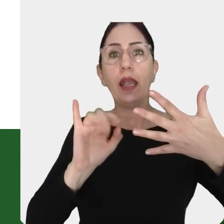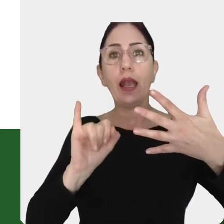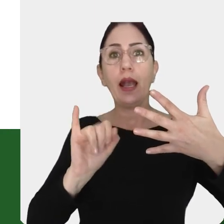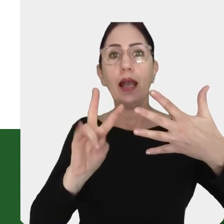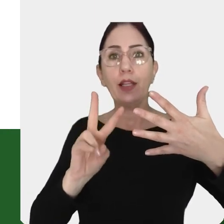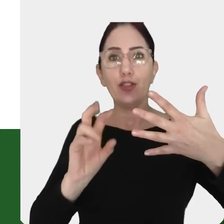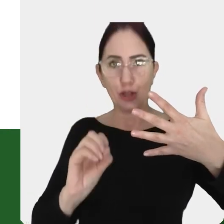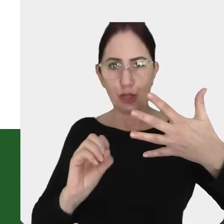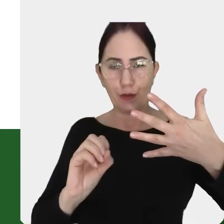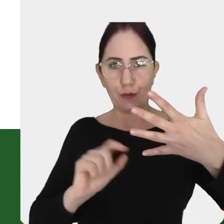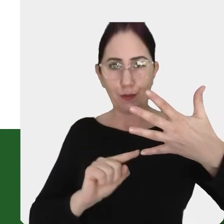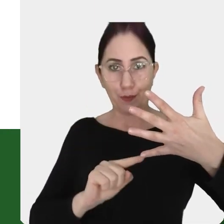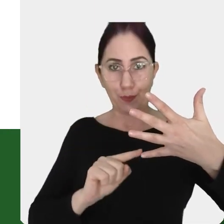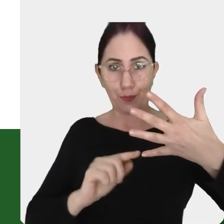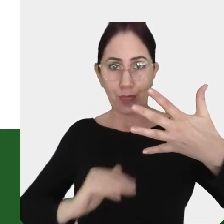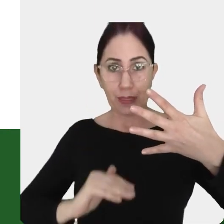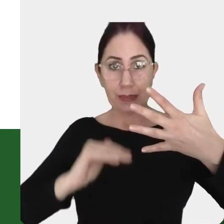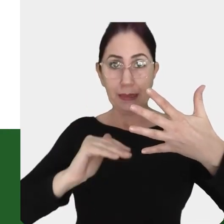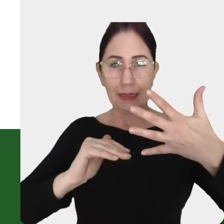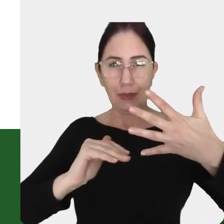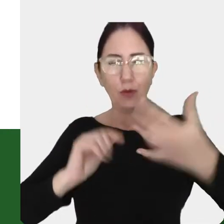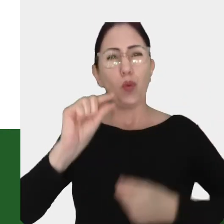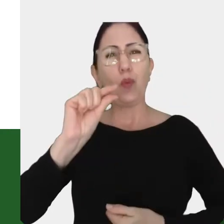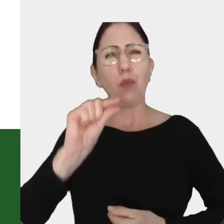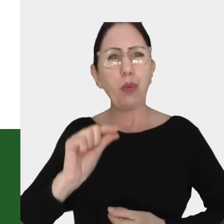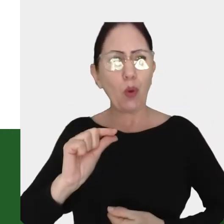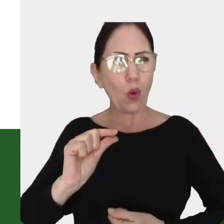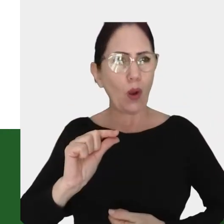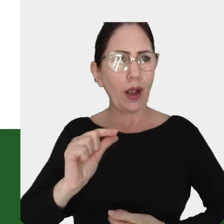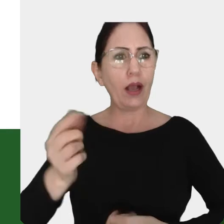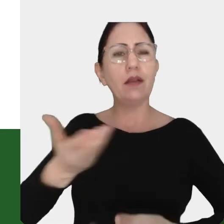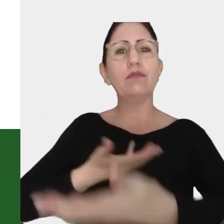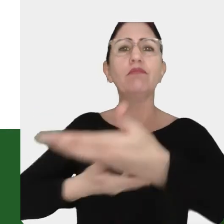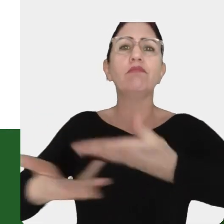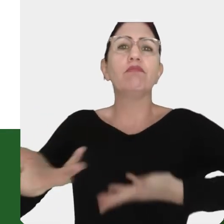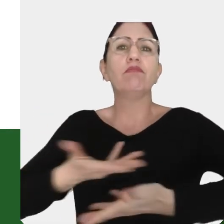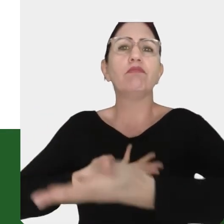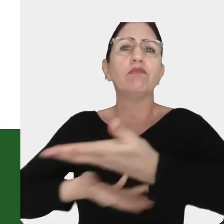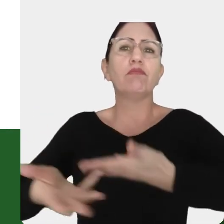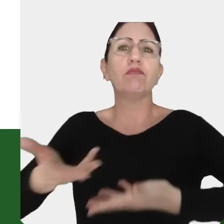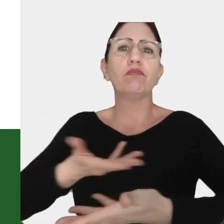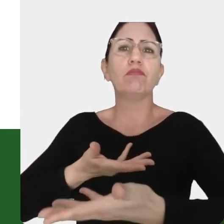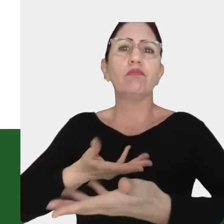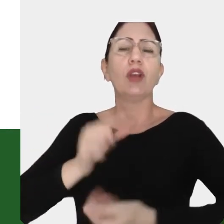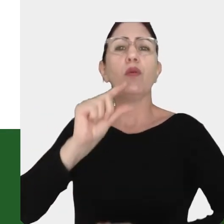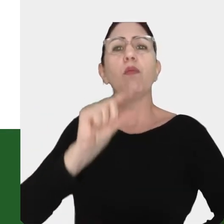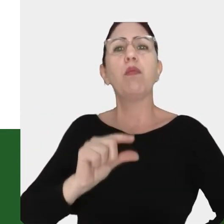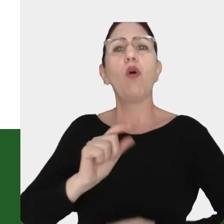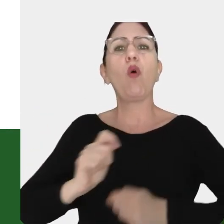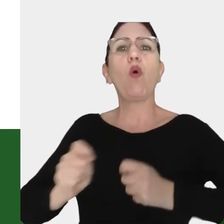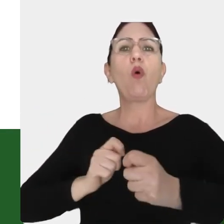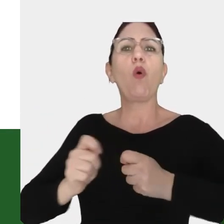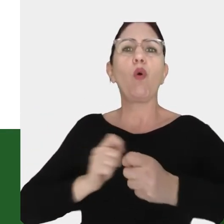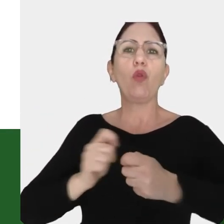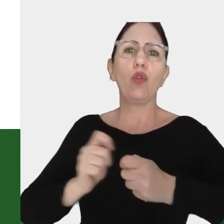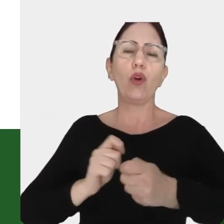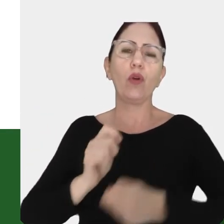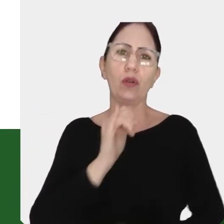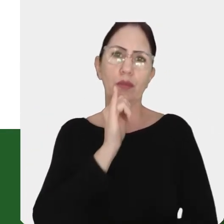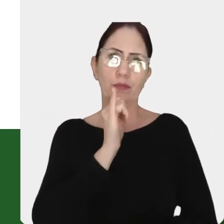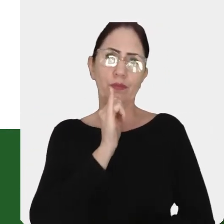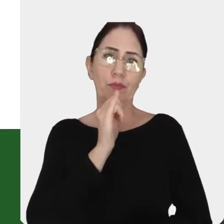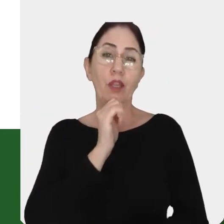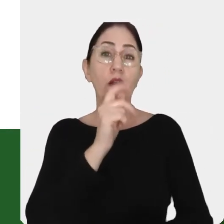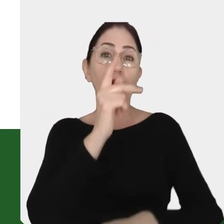tem poucas opções de interação com uma interface, pouco controle. Seria assim, quando a gente vai assistir